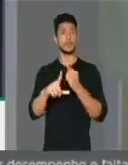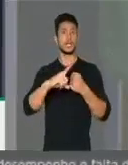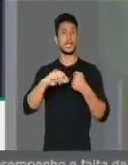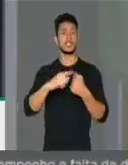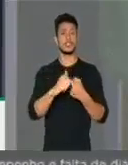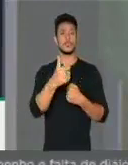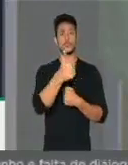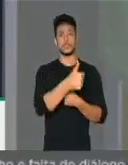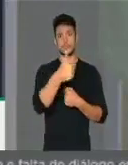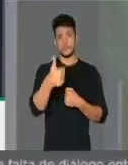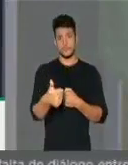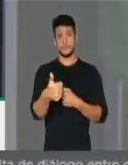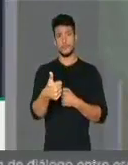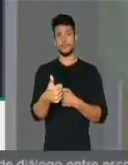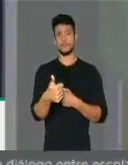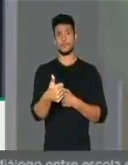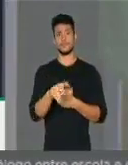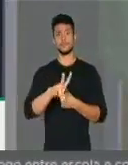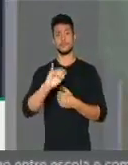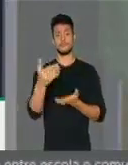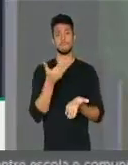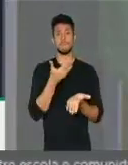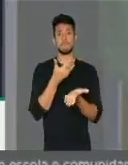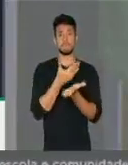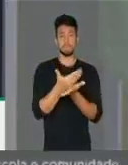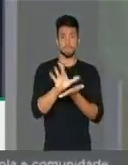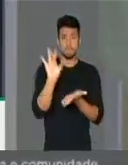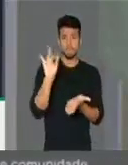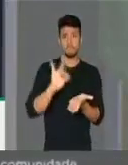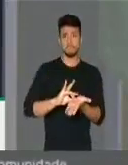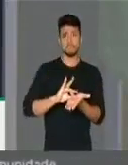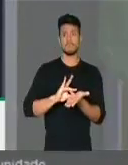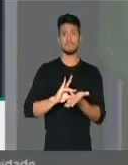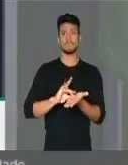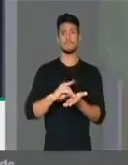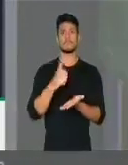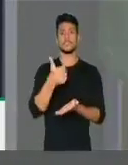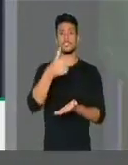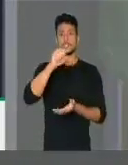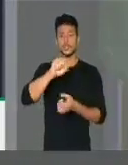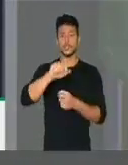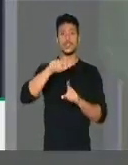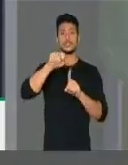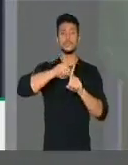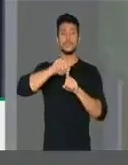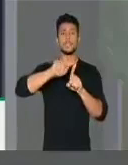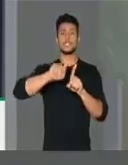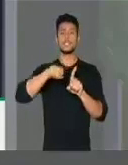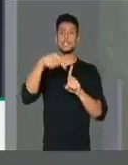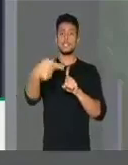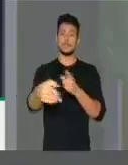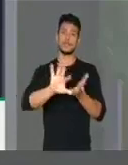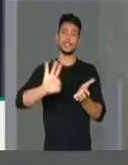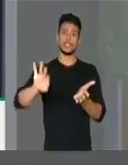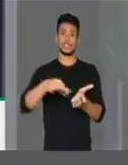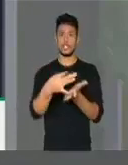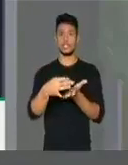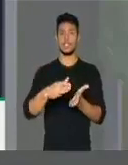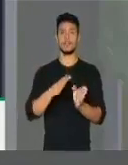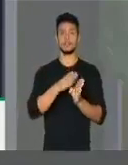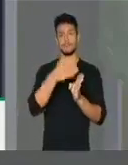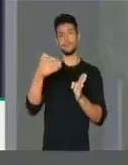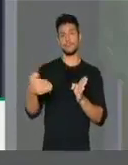11º desta lei entrarão em vigor 18 meses após a entrada em